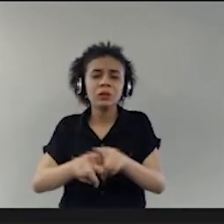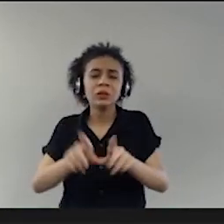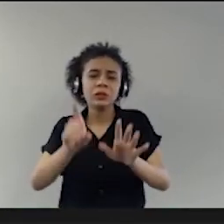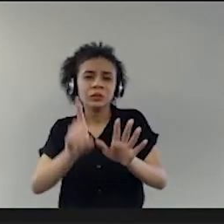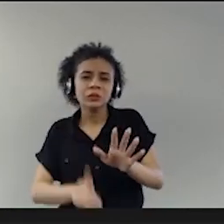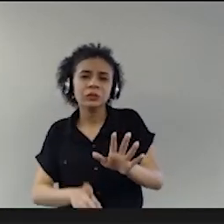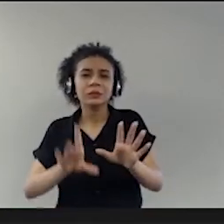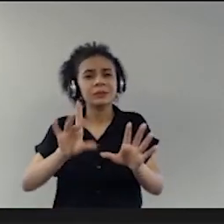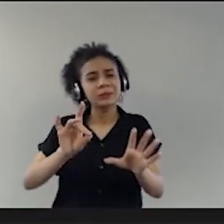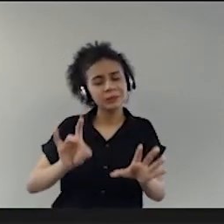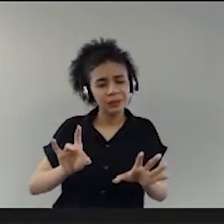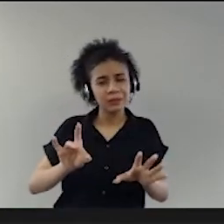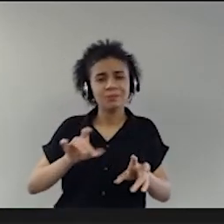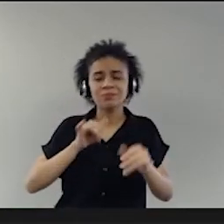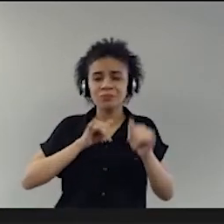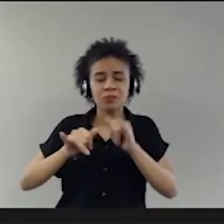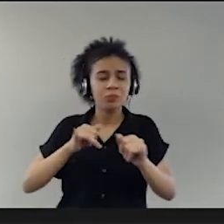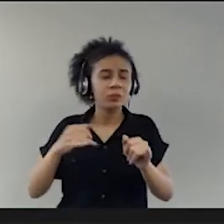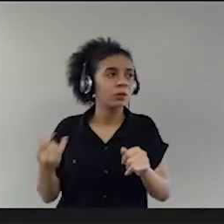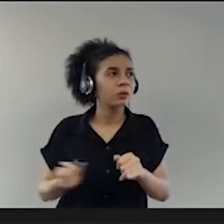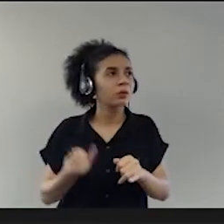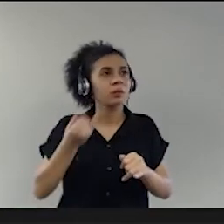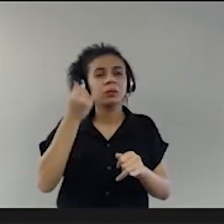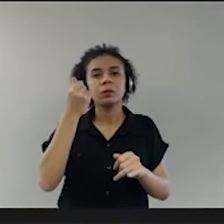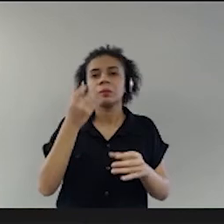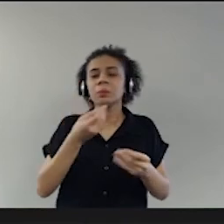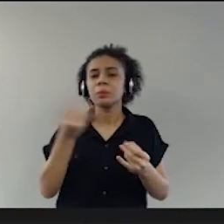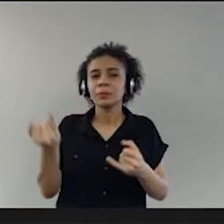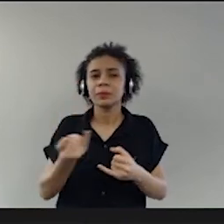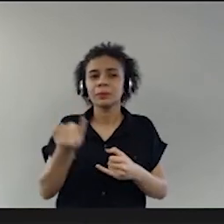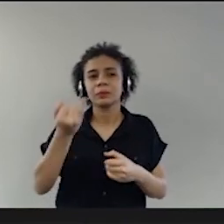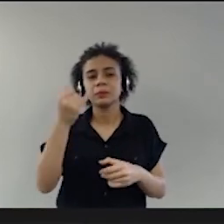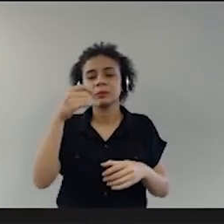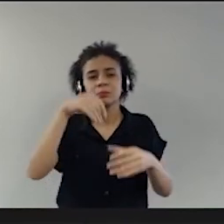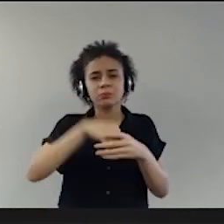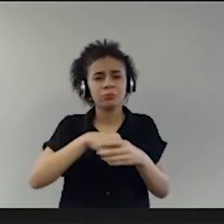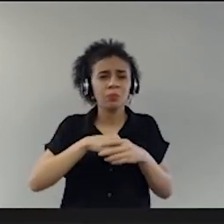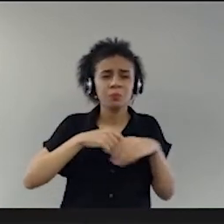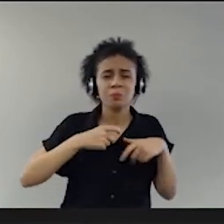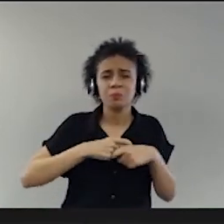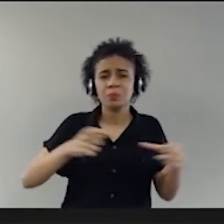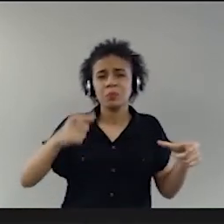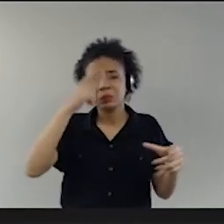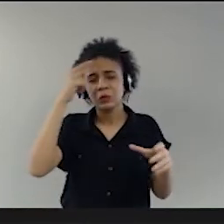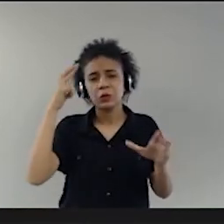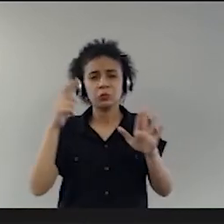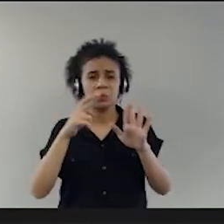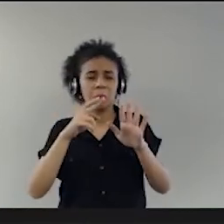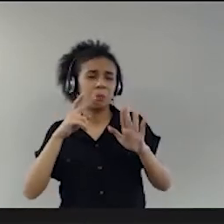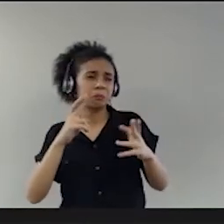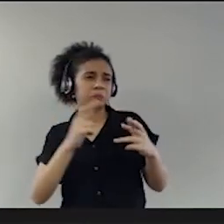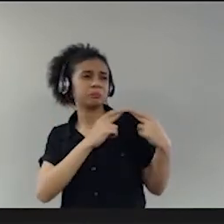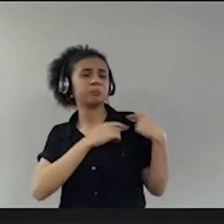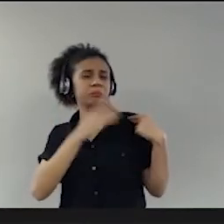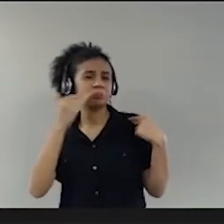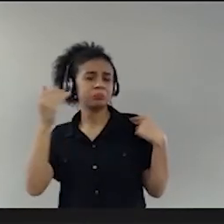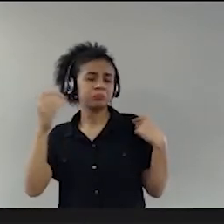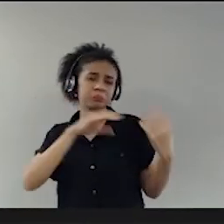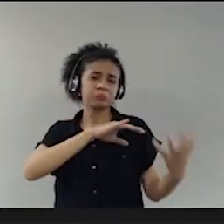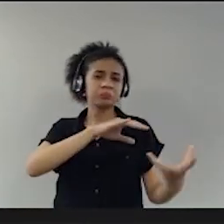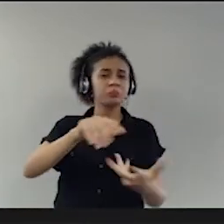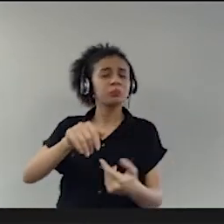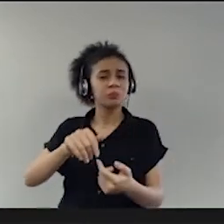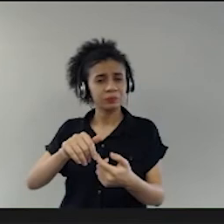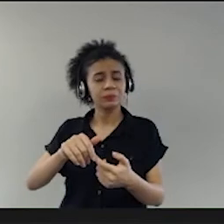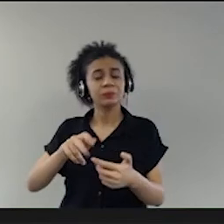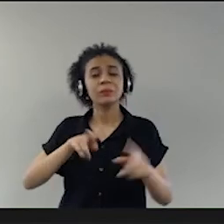várias visões de extrema relevância, de extrema importância, com grandes nomes a nível internacional, falando sobre